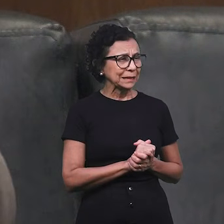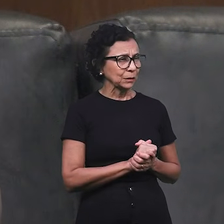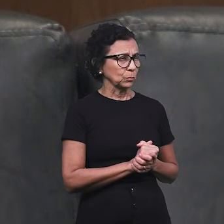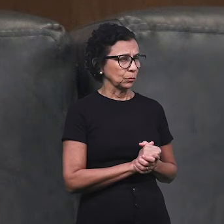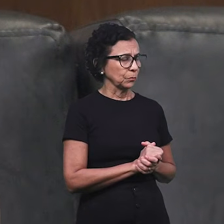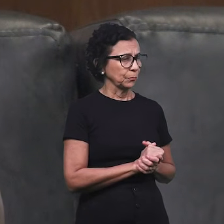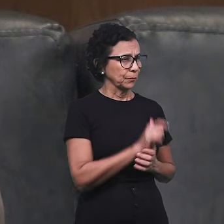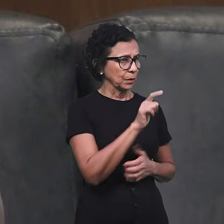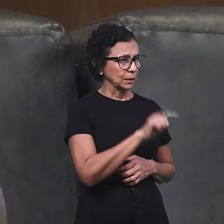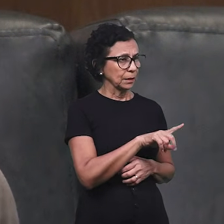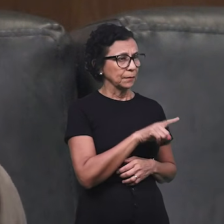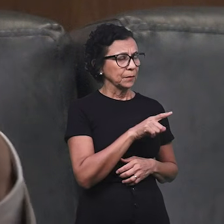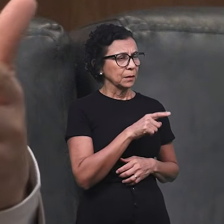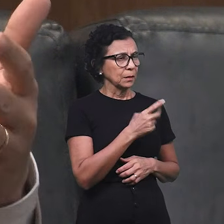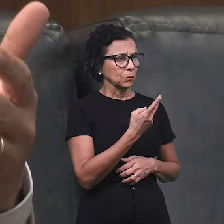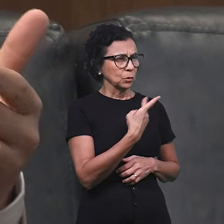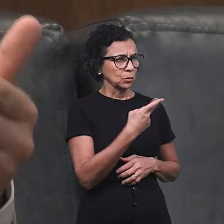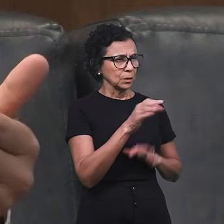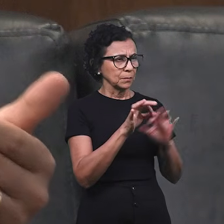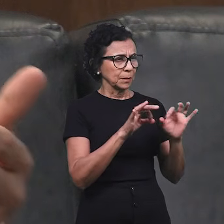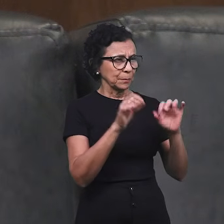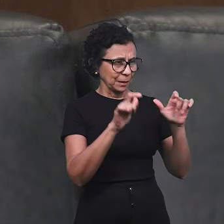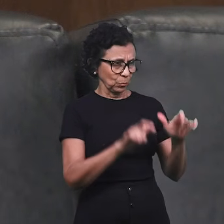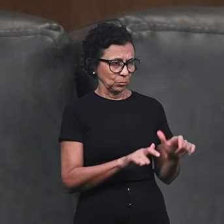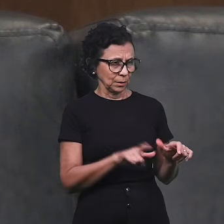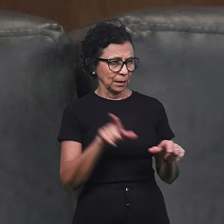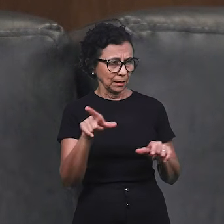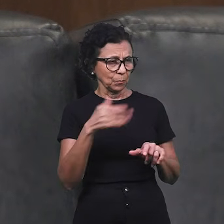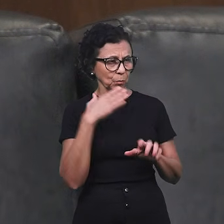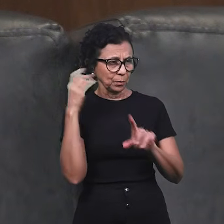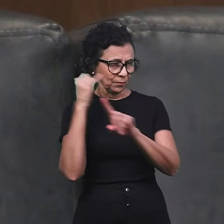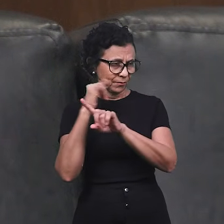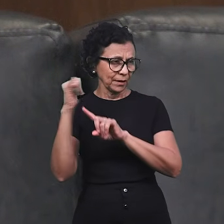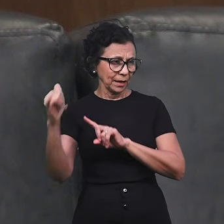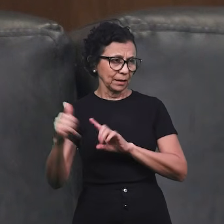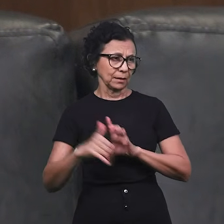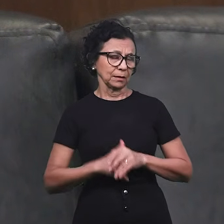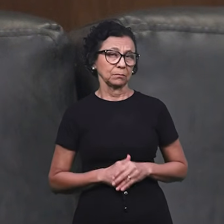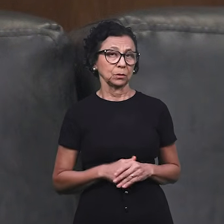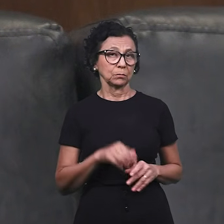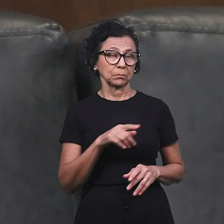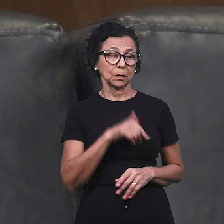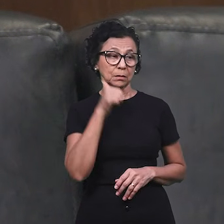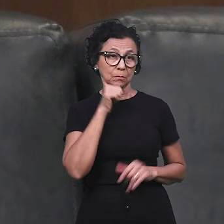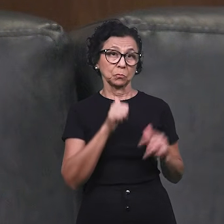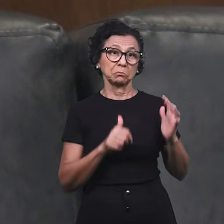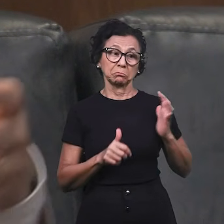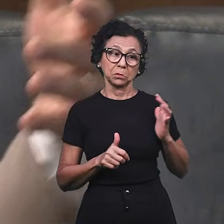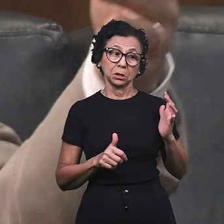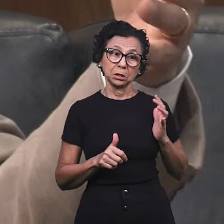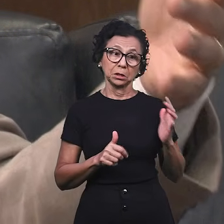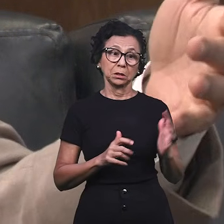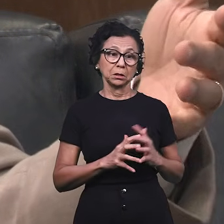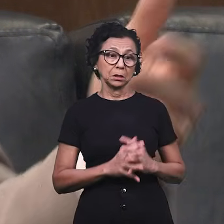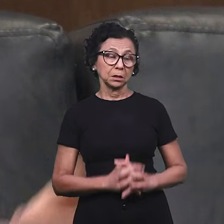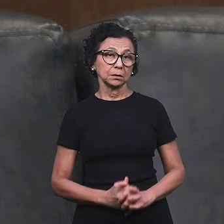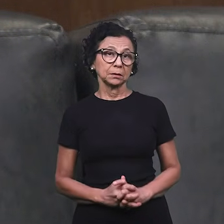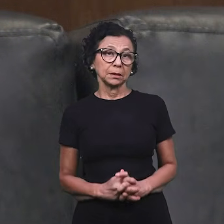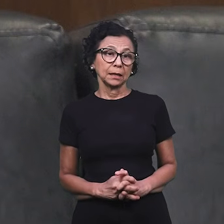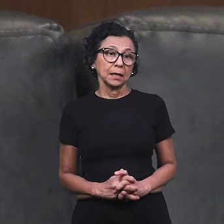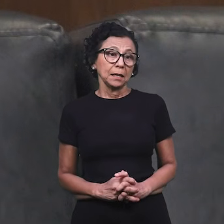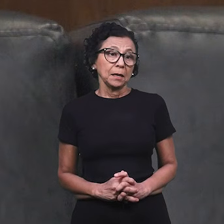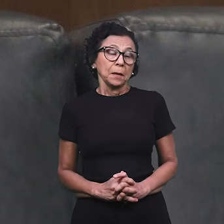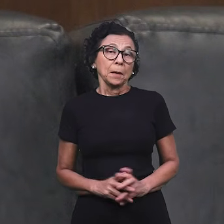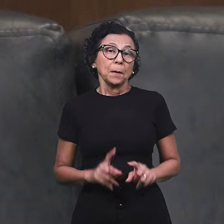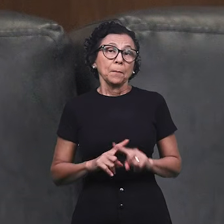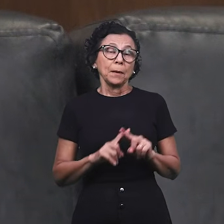fazer um lugar para ele. Ou seja, essa mulher, a Bíblia diz que ela era rica, a casa dela devia ser uma casa muito boa, talvez uma casa ampla, mas